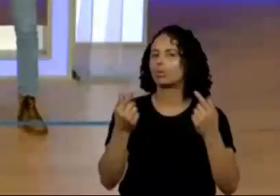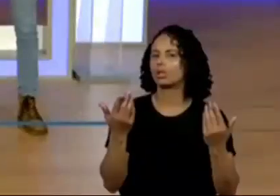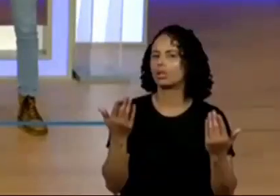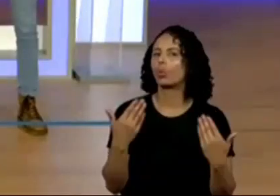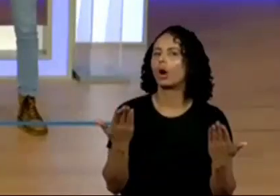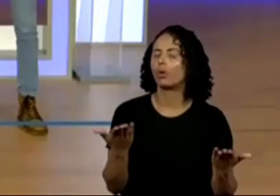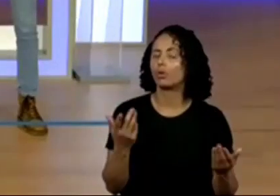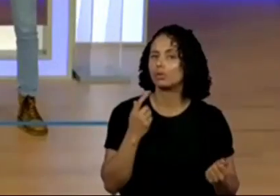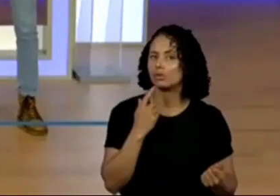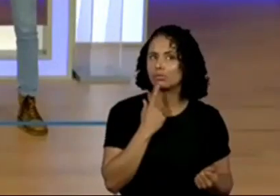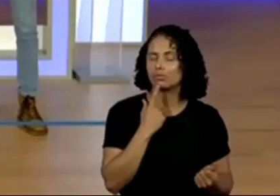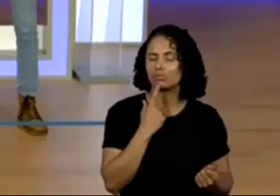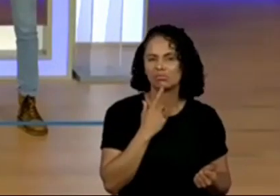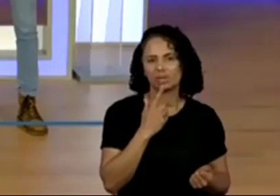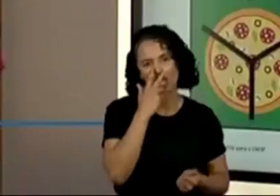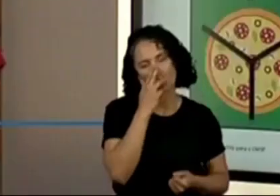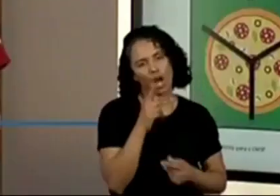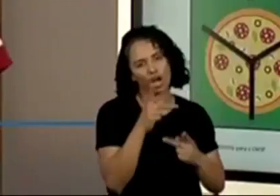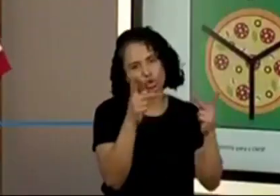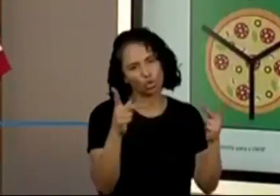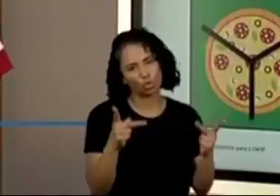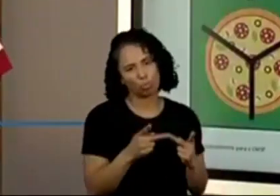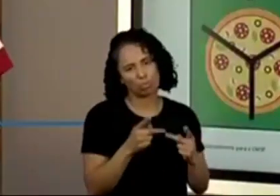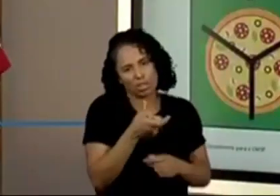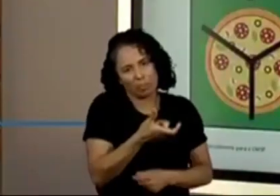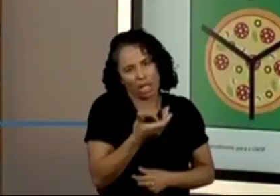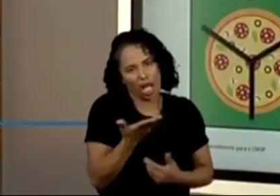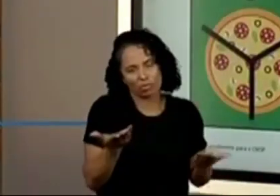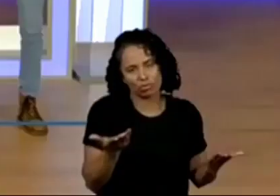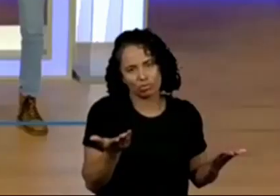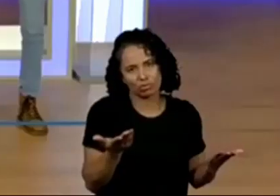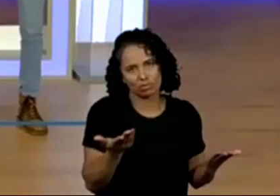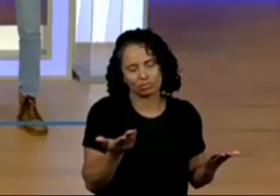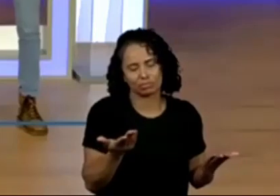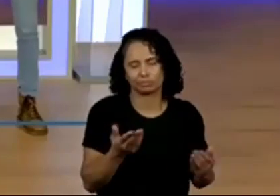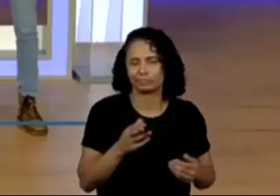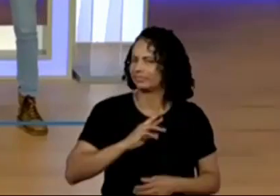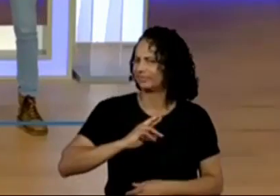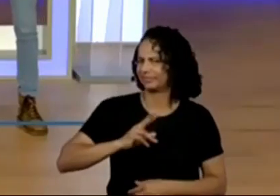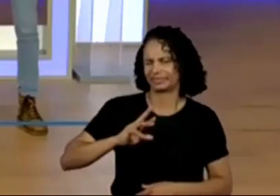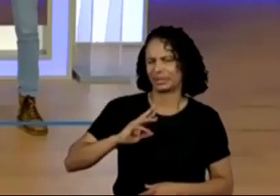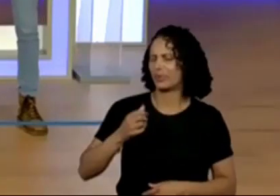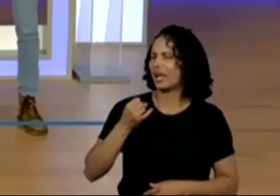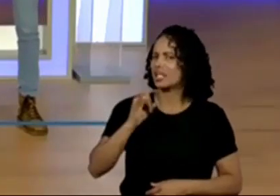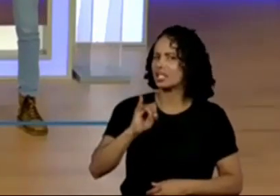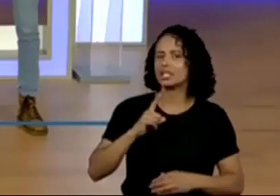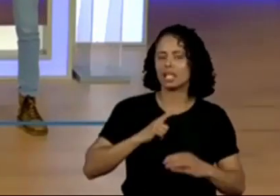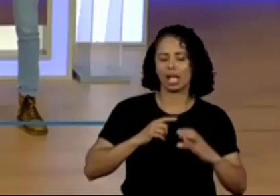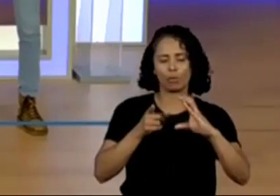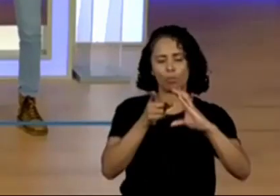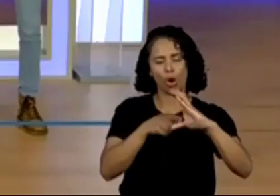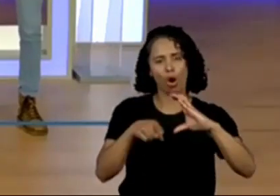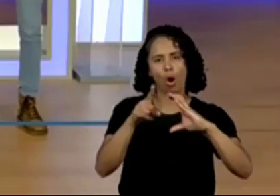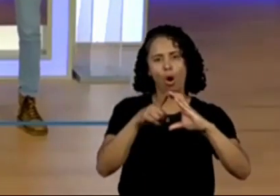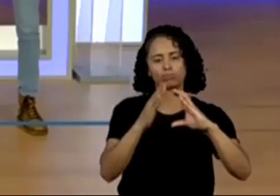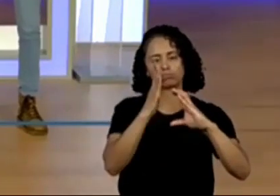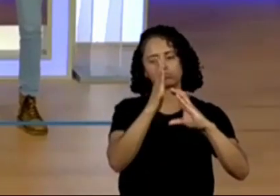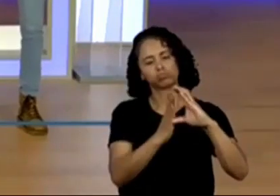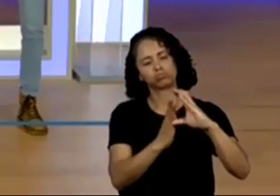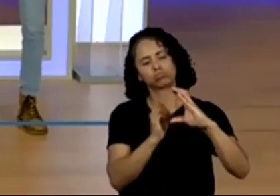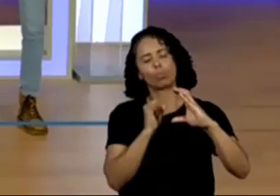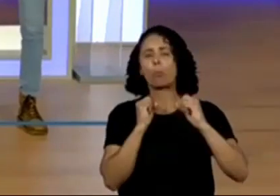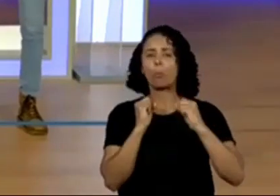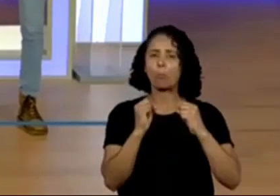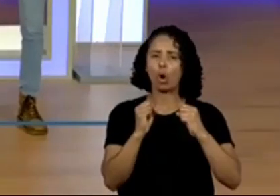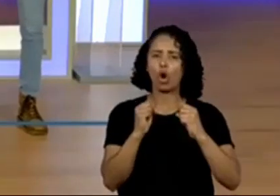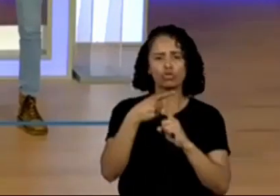Eu chamaria de pedaço de pizza, mas tirando essa ideia, você chamaria como? Se fosse dividido em 2 partes, eu poderia chamar metade